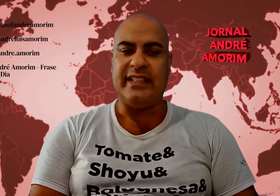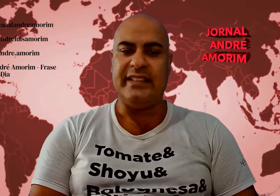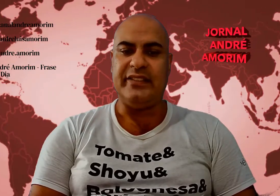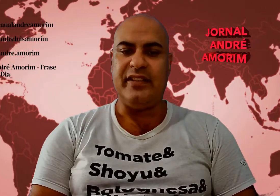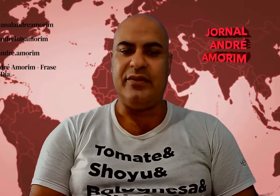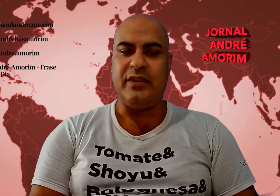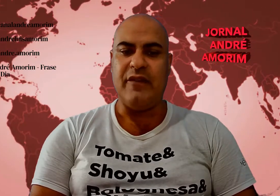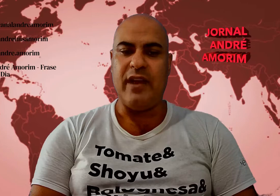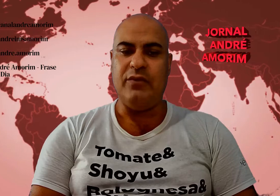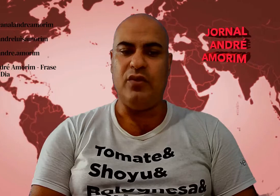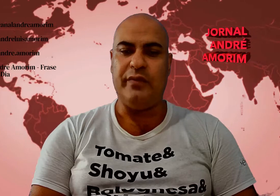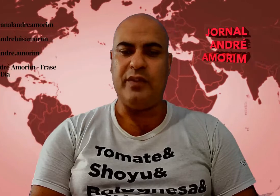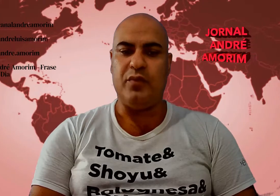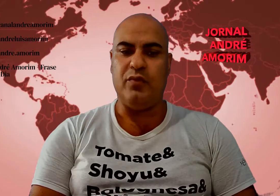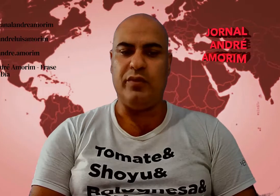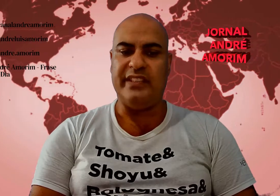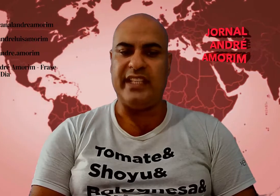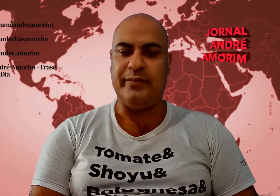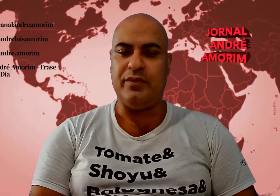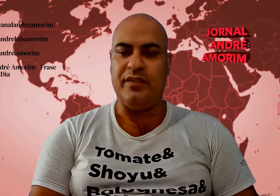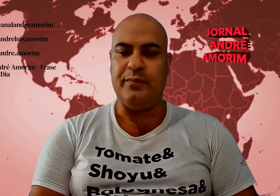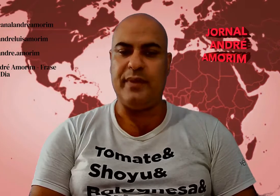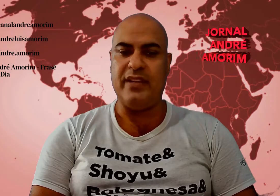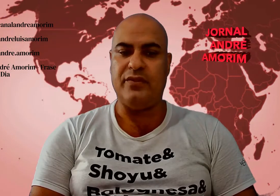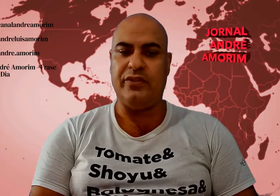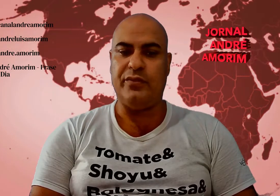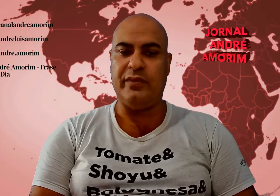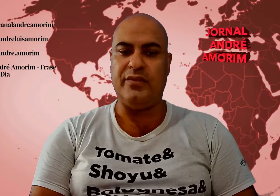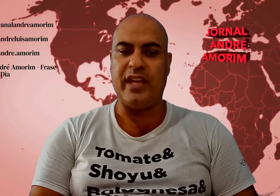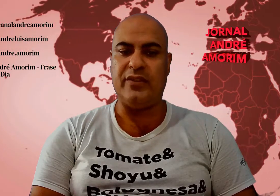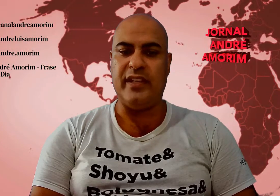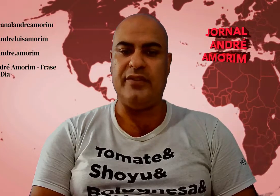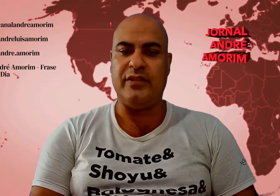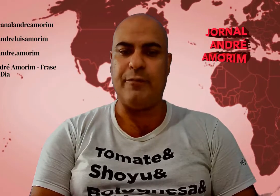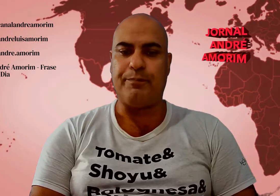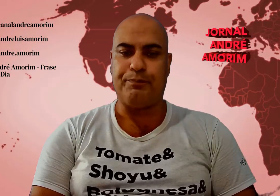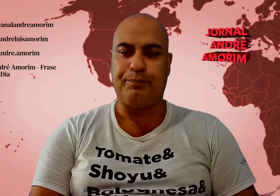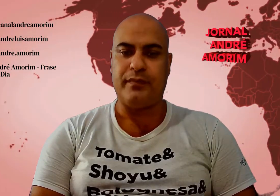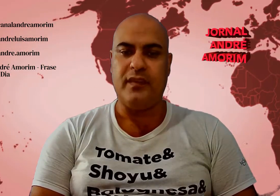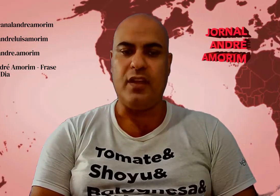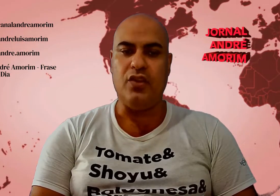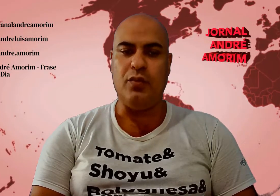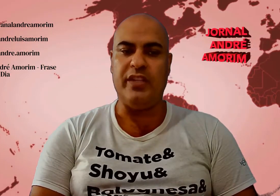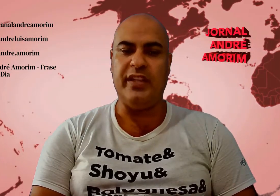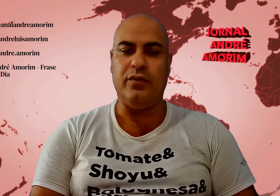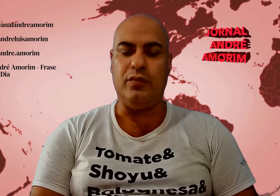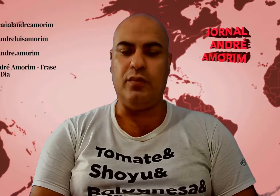A ata da sessão eleitoral é um documento público e está disponível para consulta no cartório eleitoral.